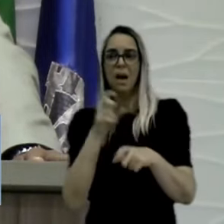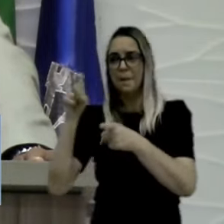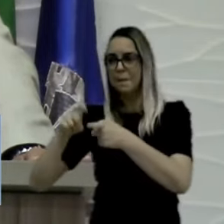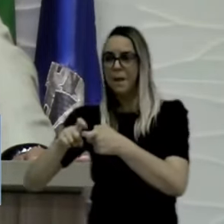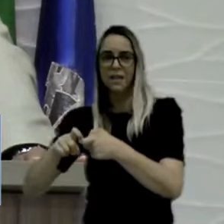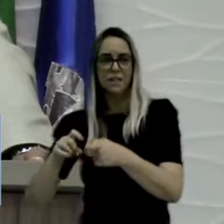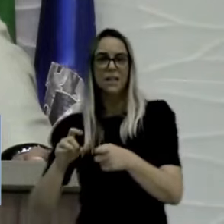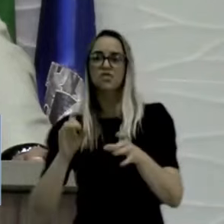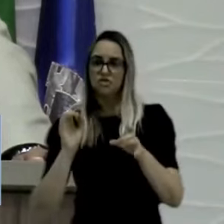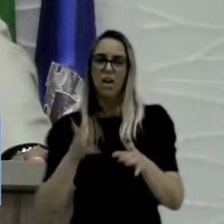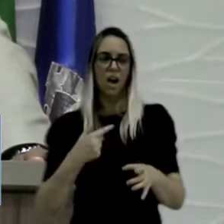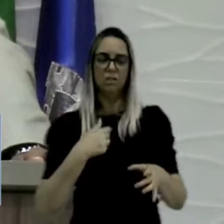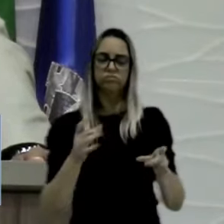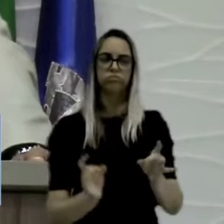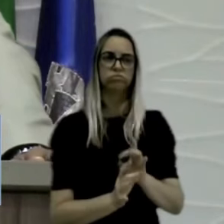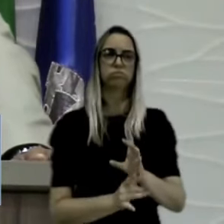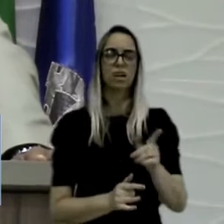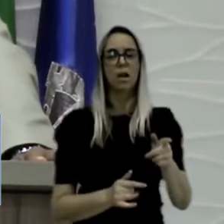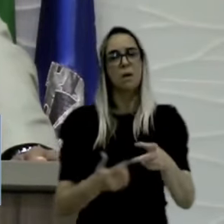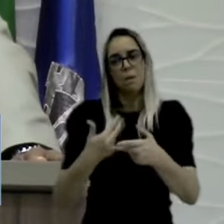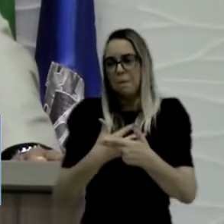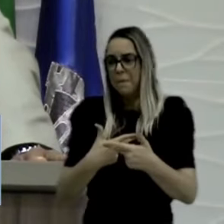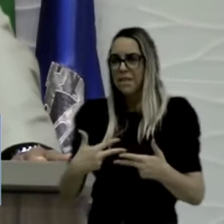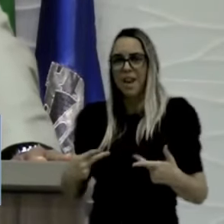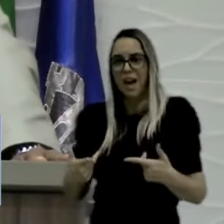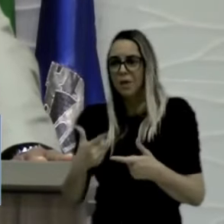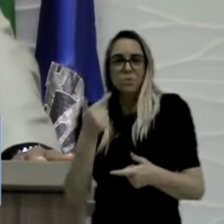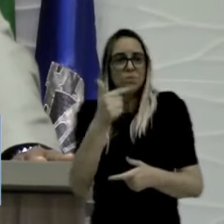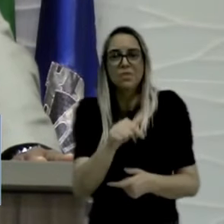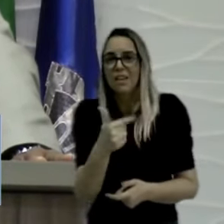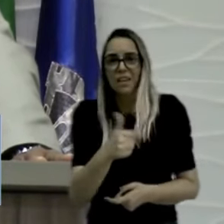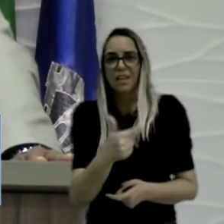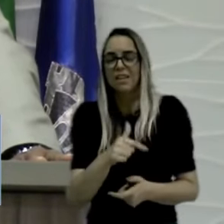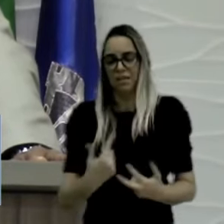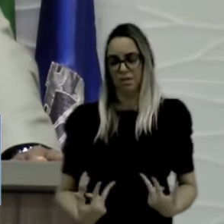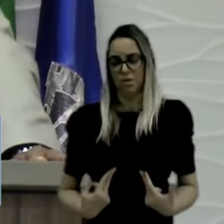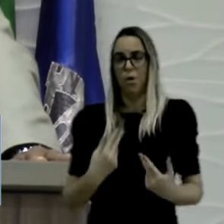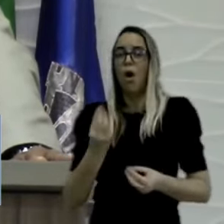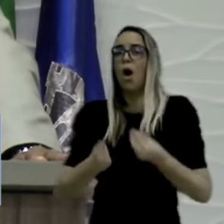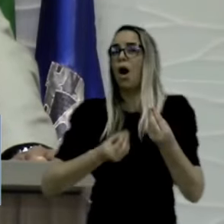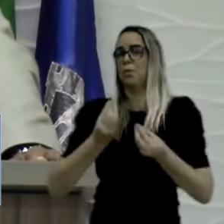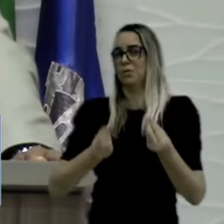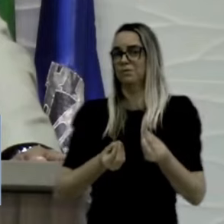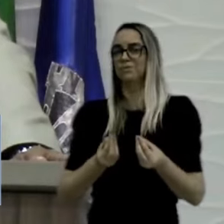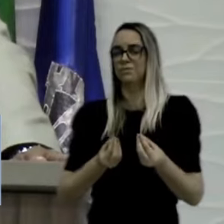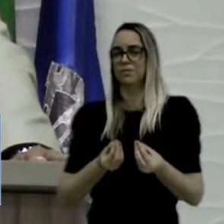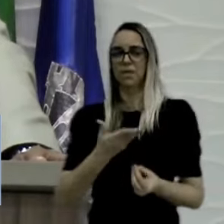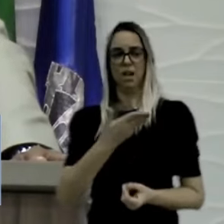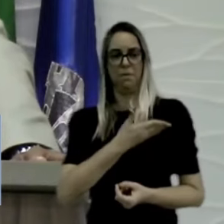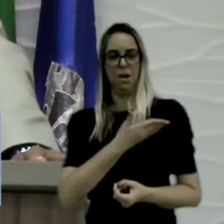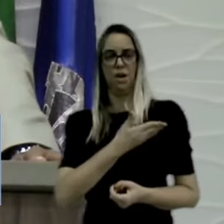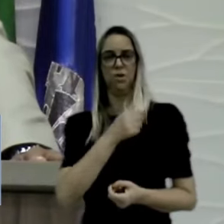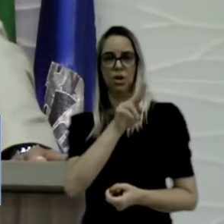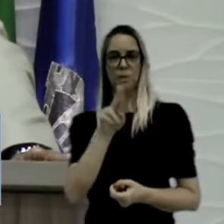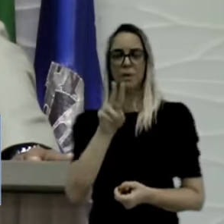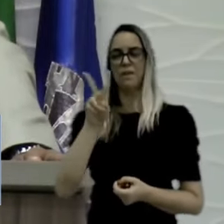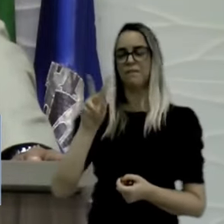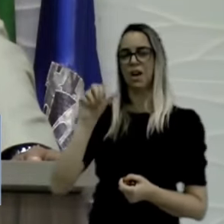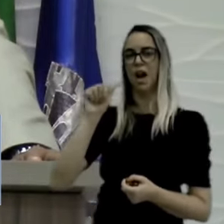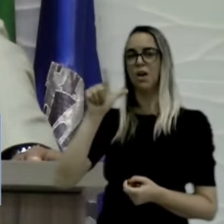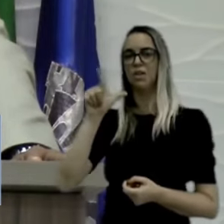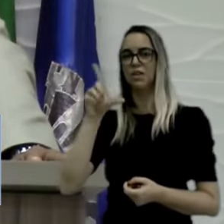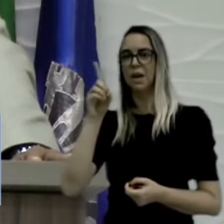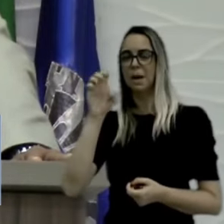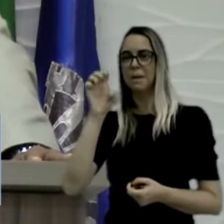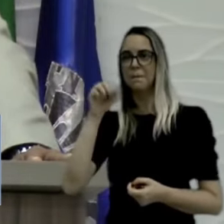mas está faltando algum material aqui, nós não temos material para fazer essa cirurgia. É de um amigo meu, Valdemir, que é gerente das Granjas